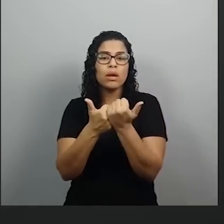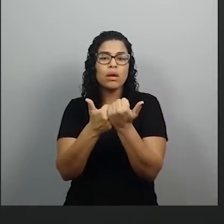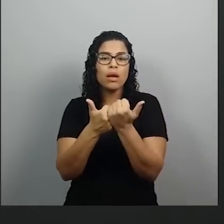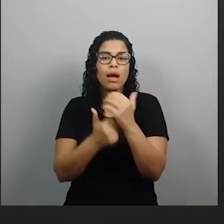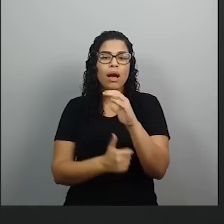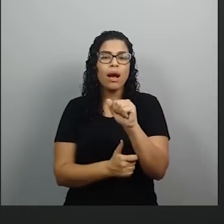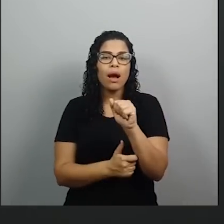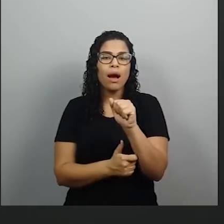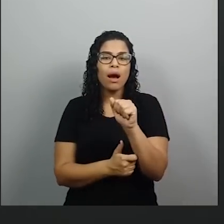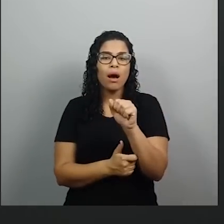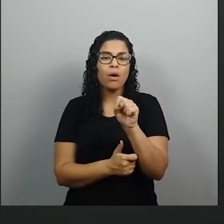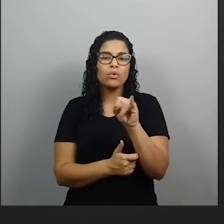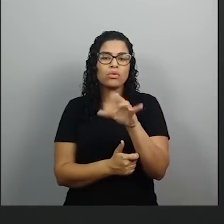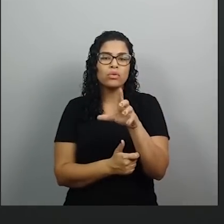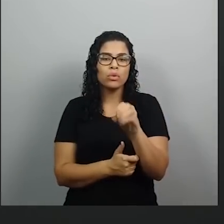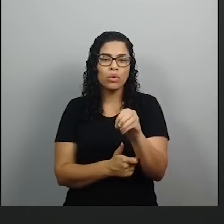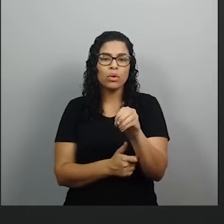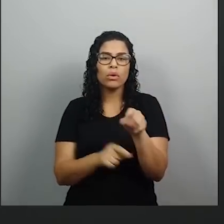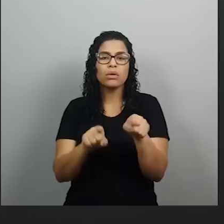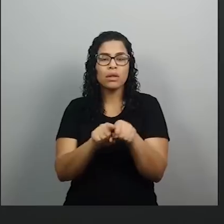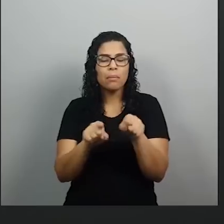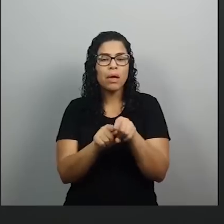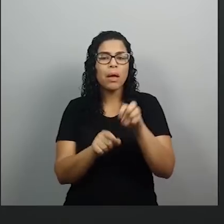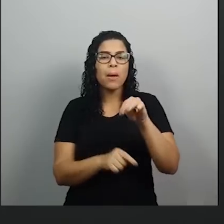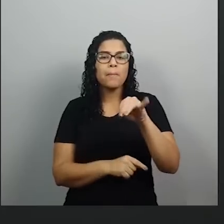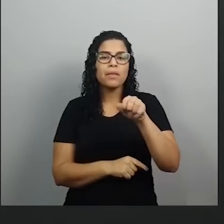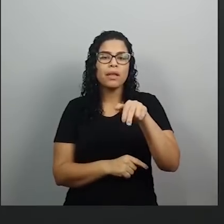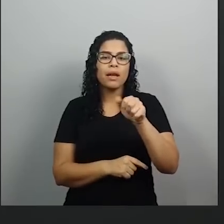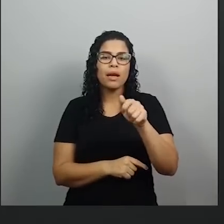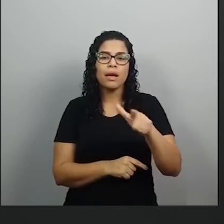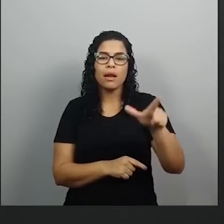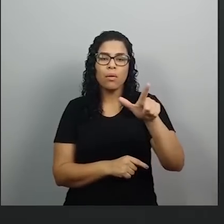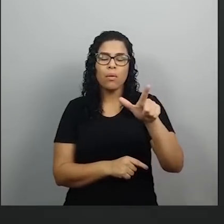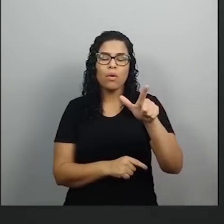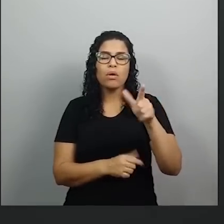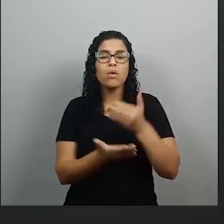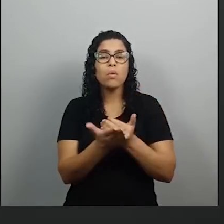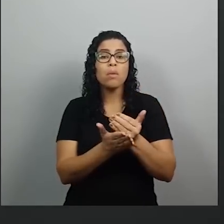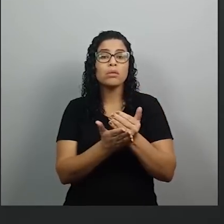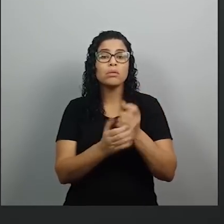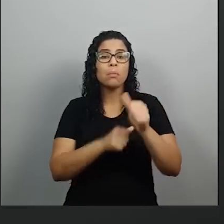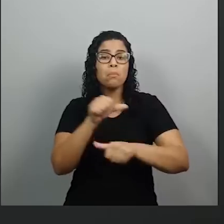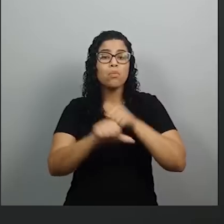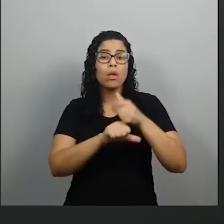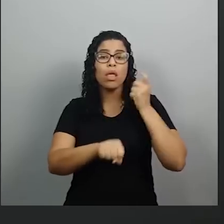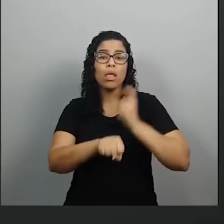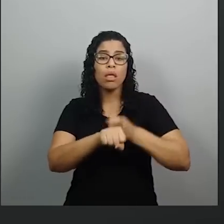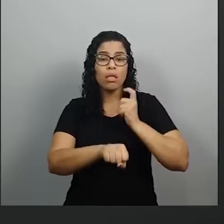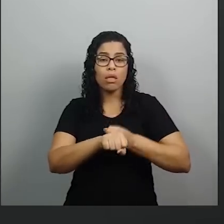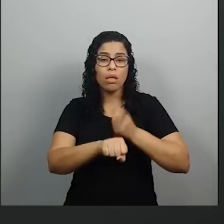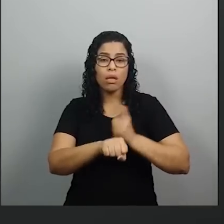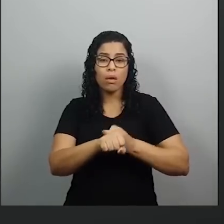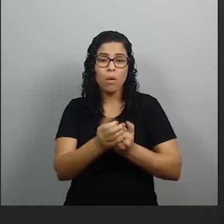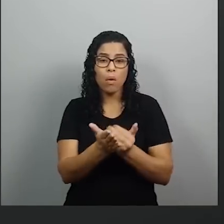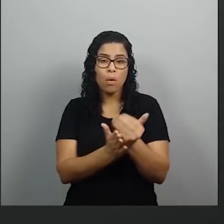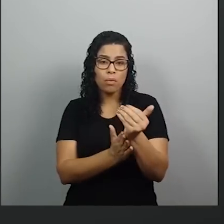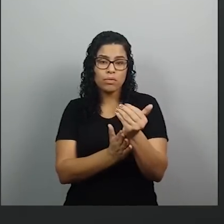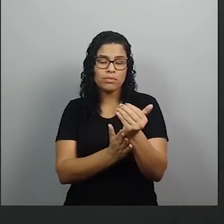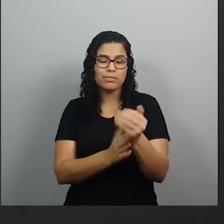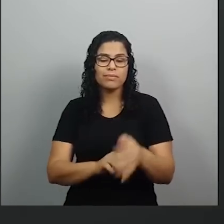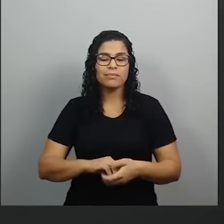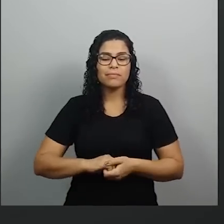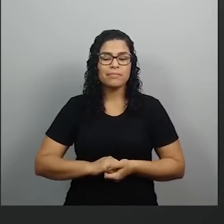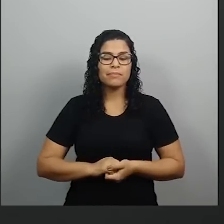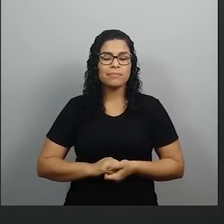por sílica, vai substituindo até ele ficar completamente rígido. Então é o caso aí da